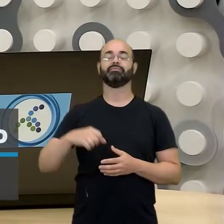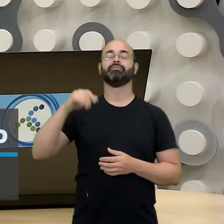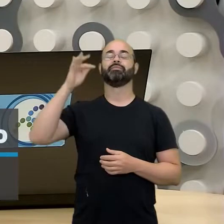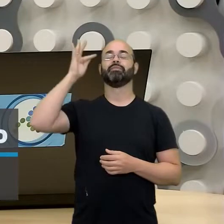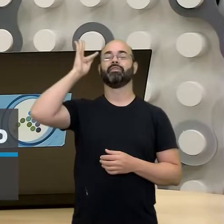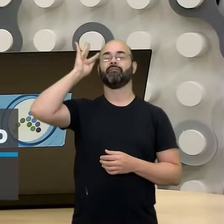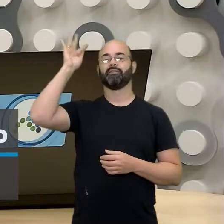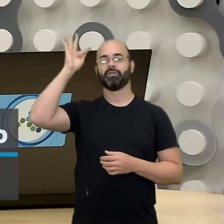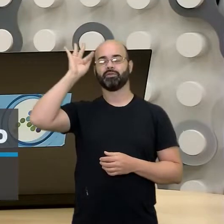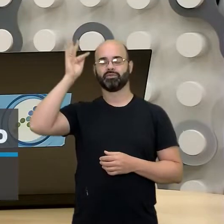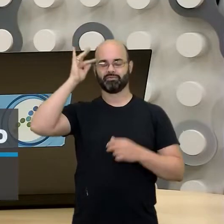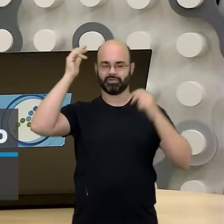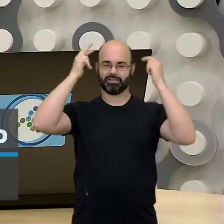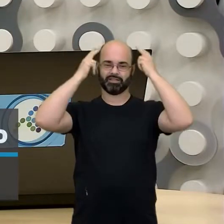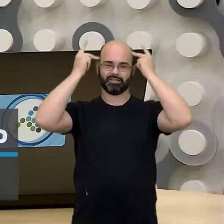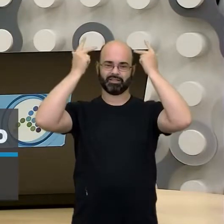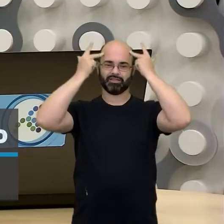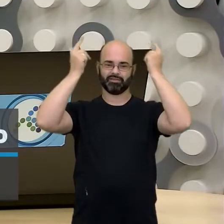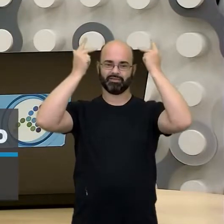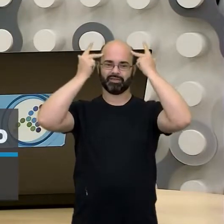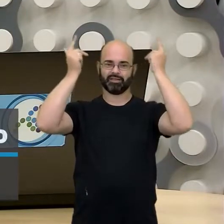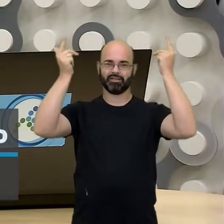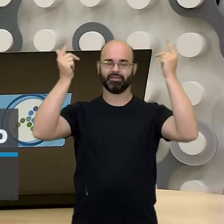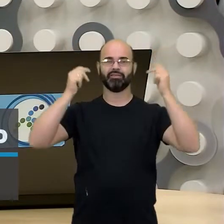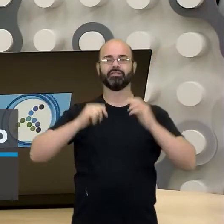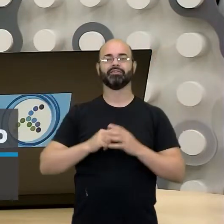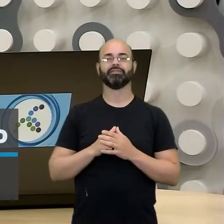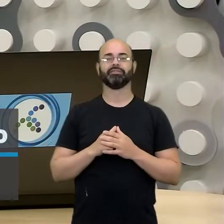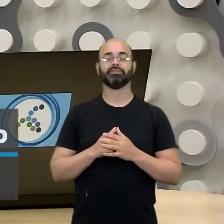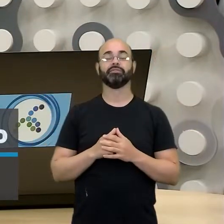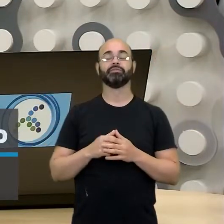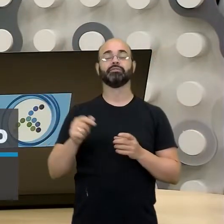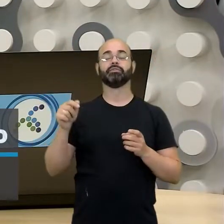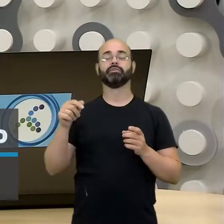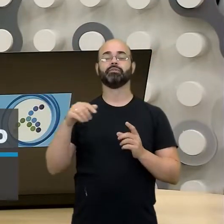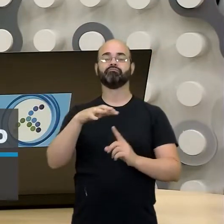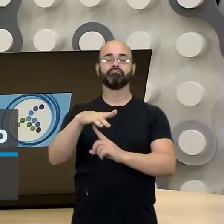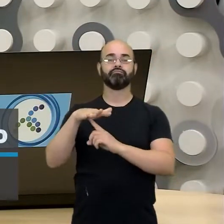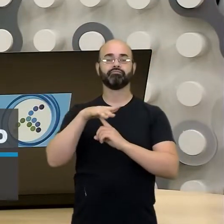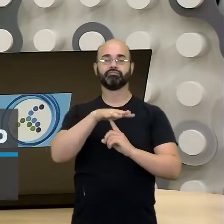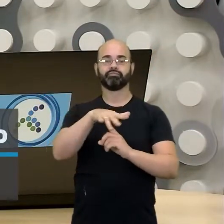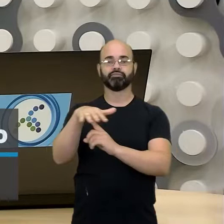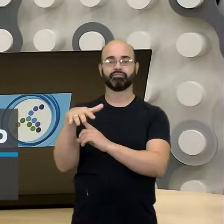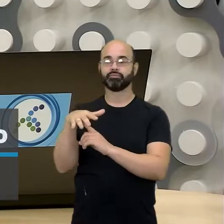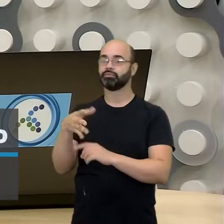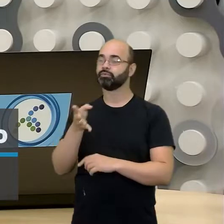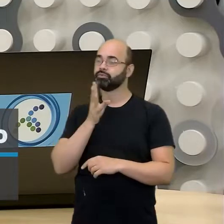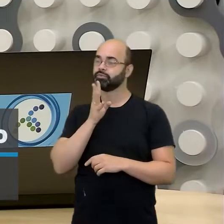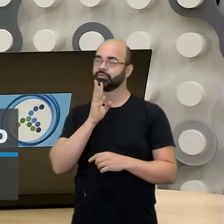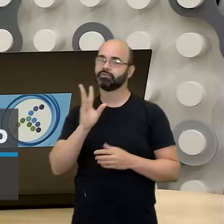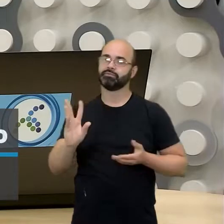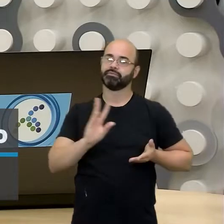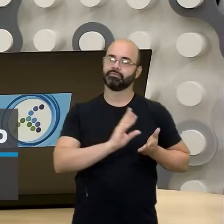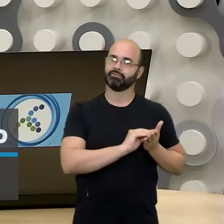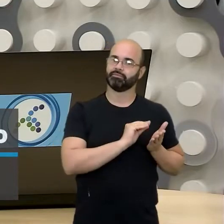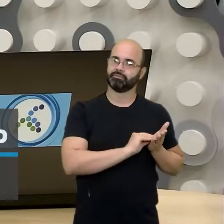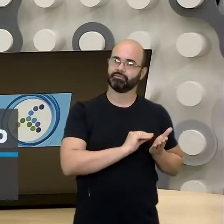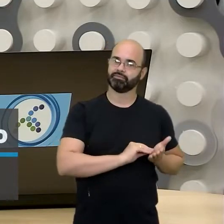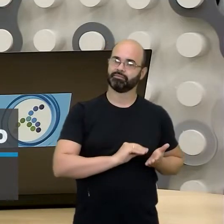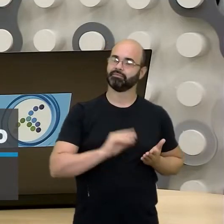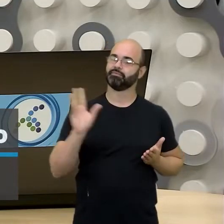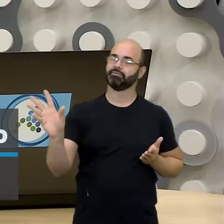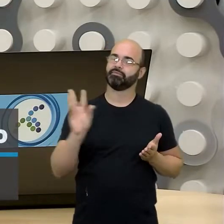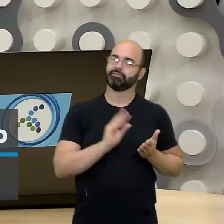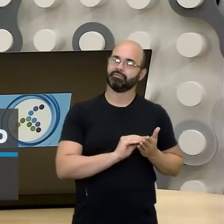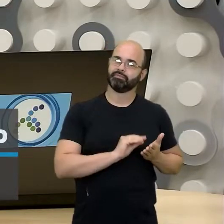filosofia natural, né? Que é essa preocupação em conhecer a natureza, em catalogar a natureza. Então, como a gente falou nas aulas anteriores, a gente falou